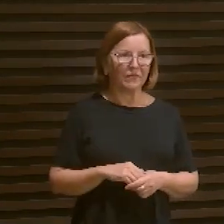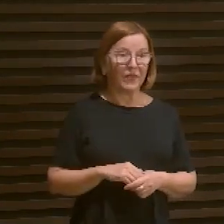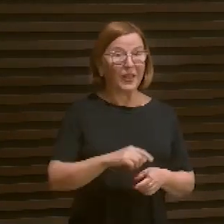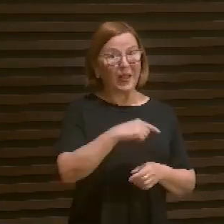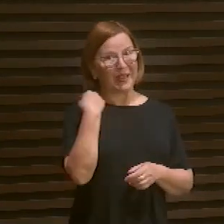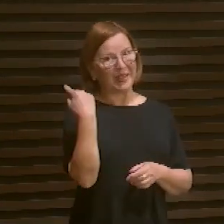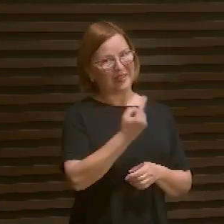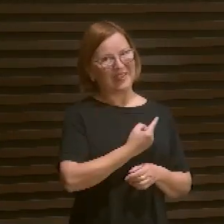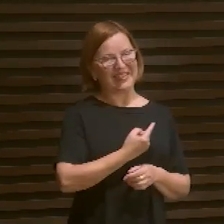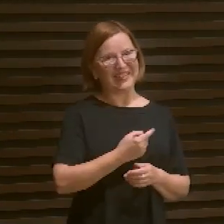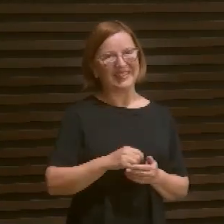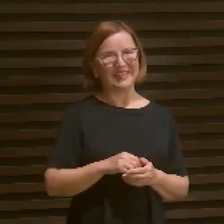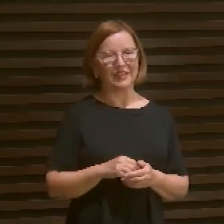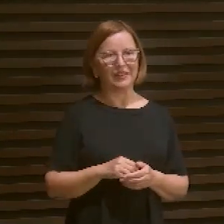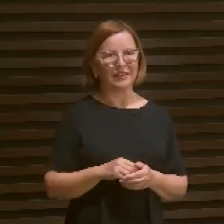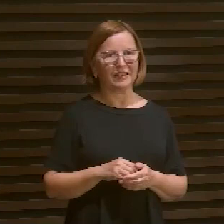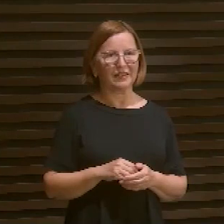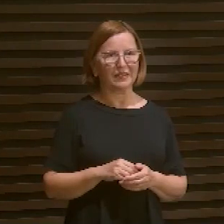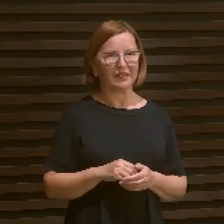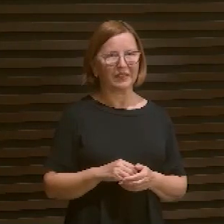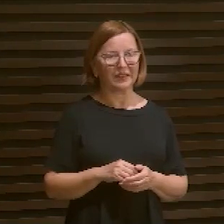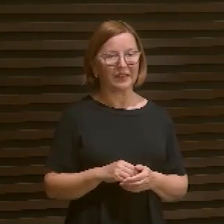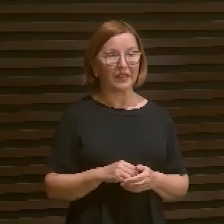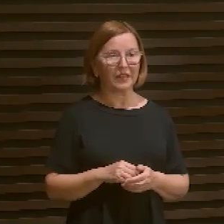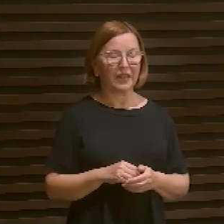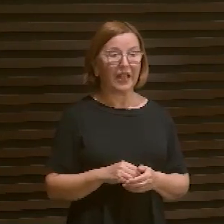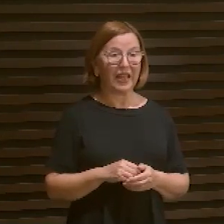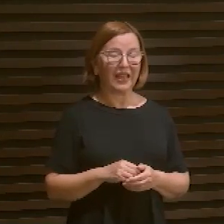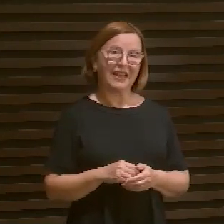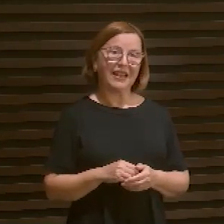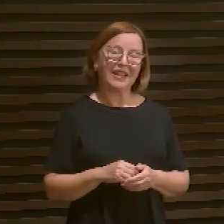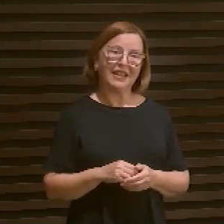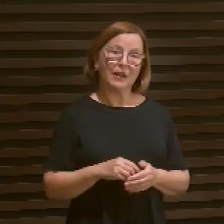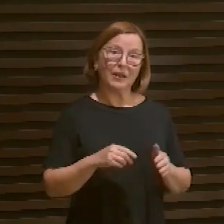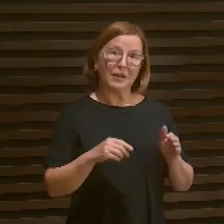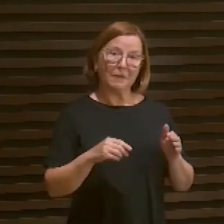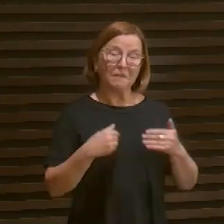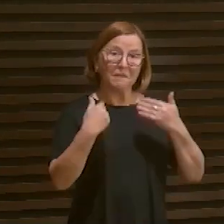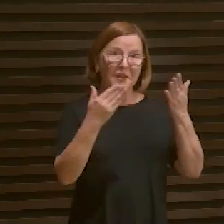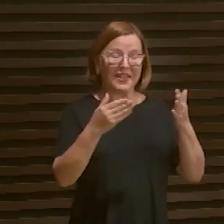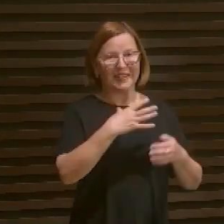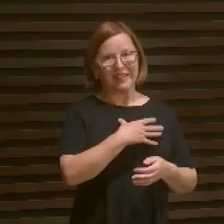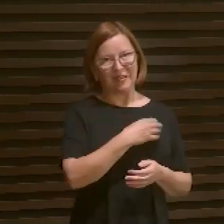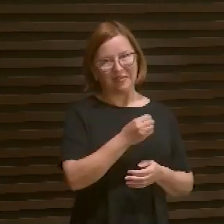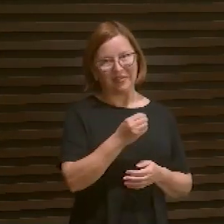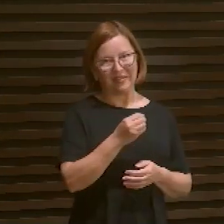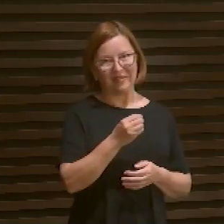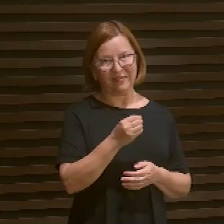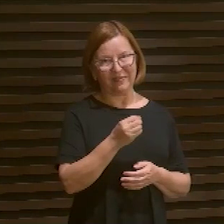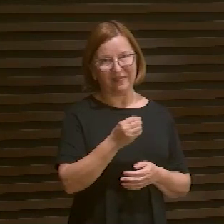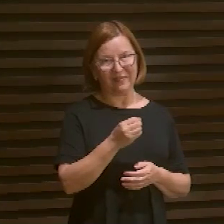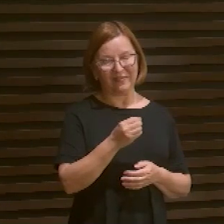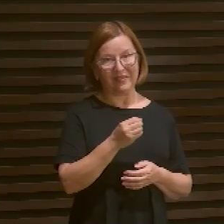somos nós, pertence ao filho. E é ele que tem que edificar a sua